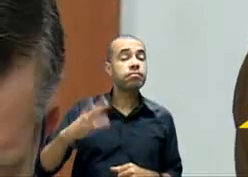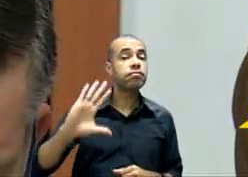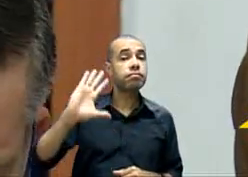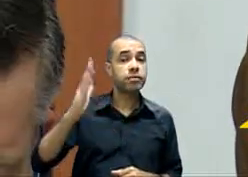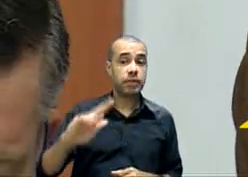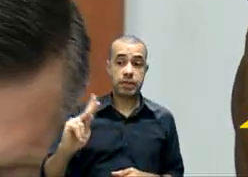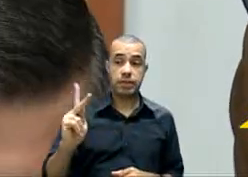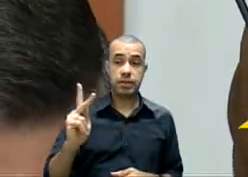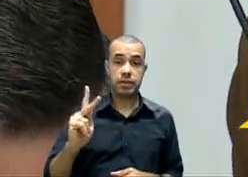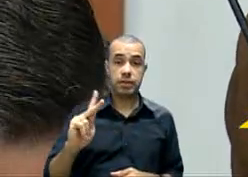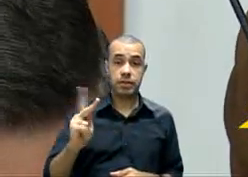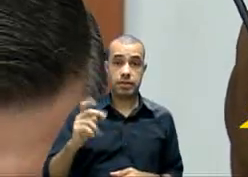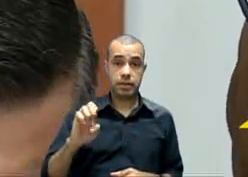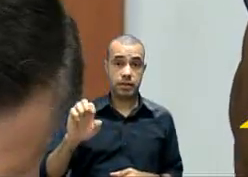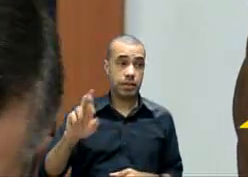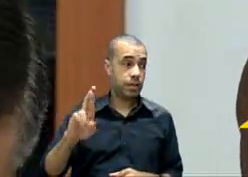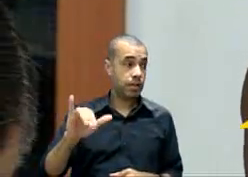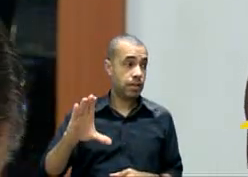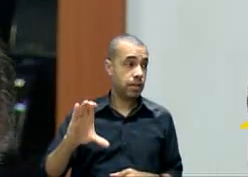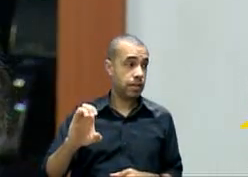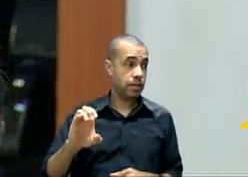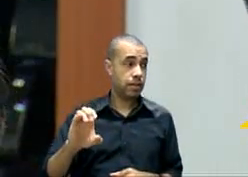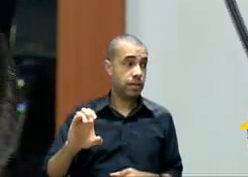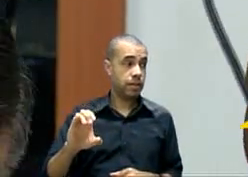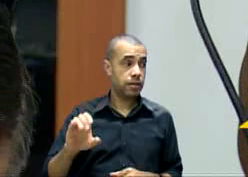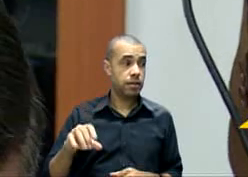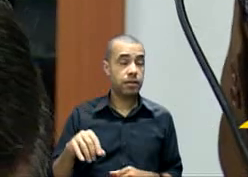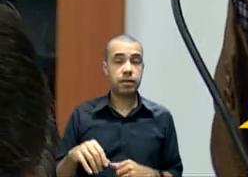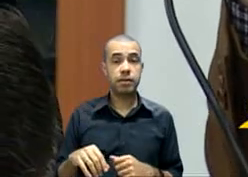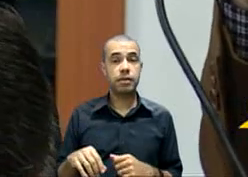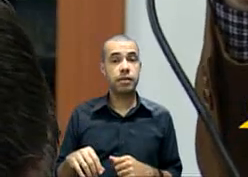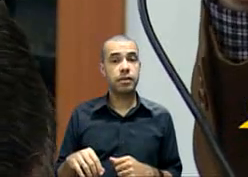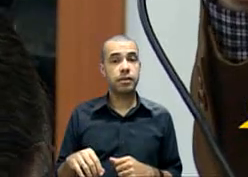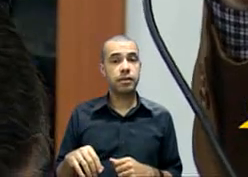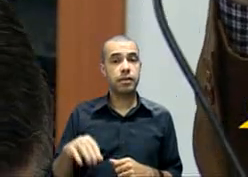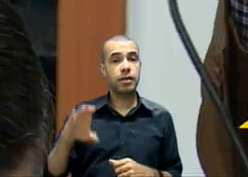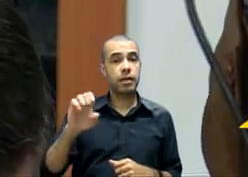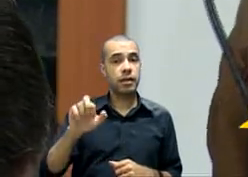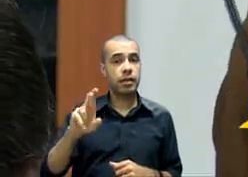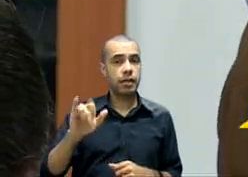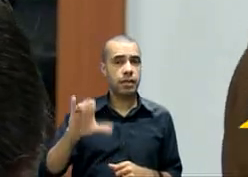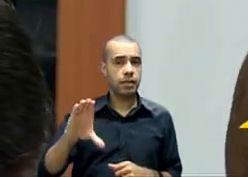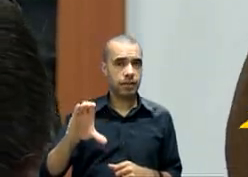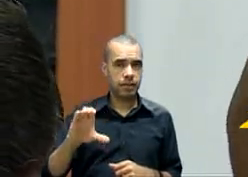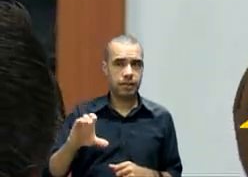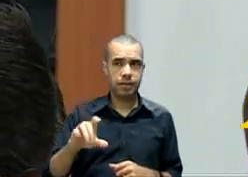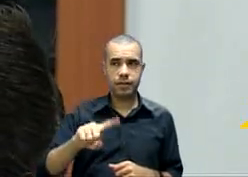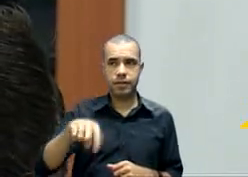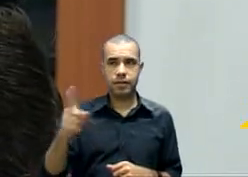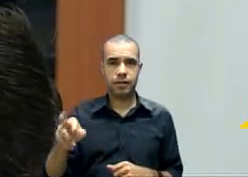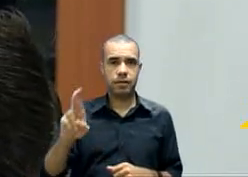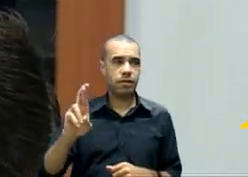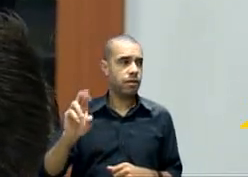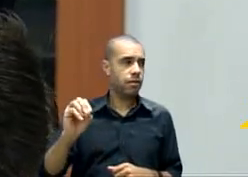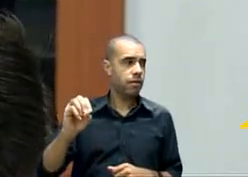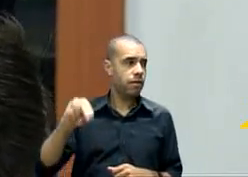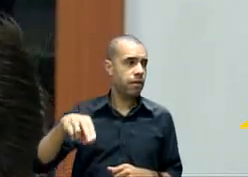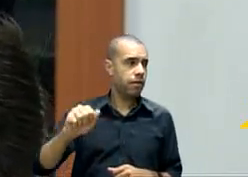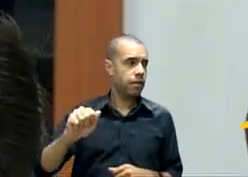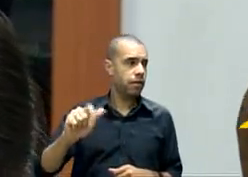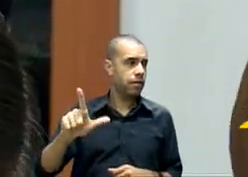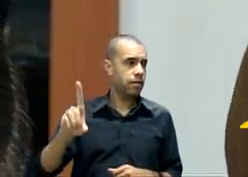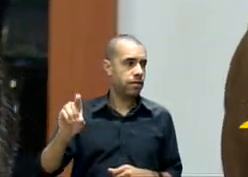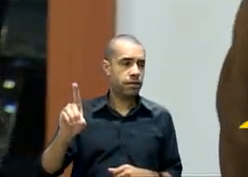Eric entende de uma outra forma, na verdade é o Eric com o Ronald, né? É uma disputa